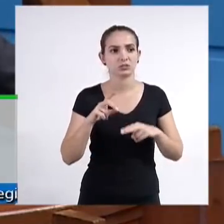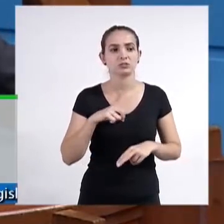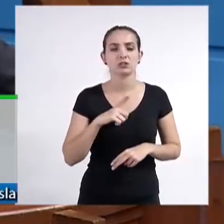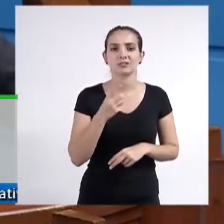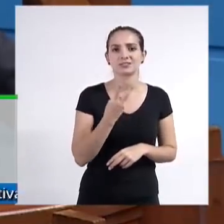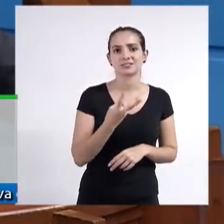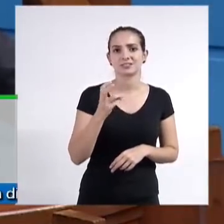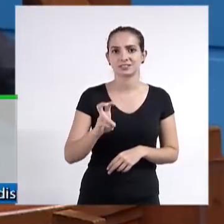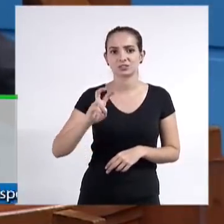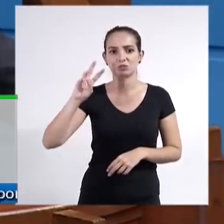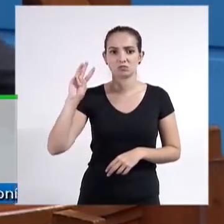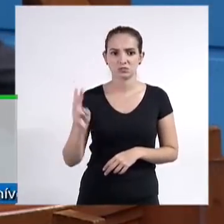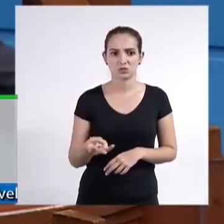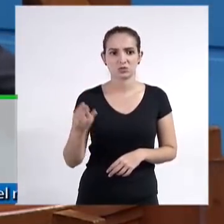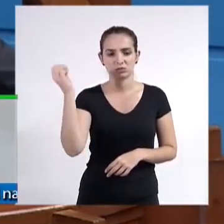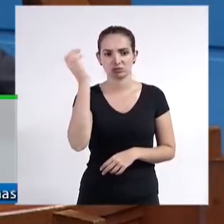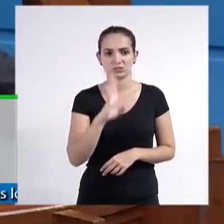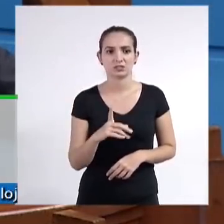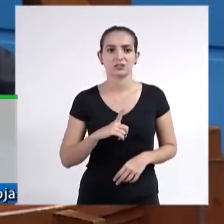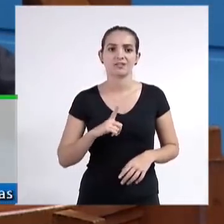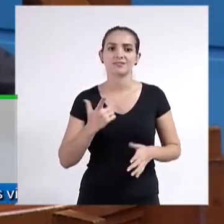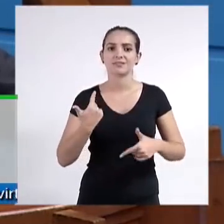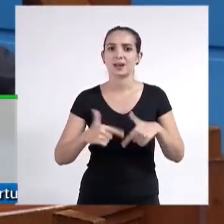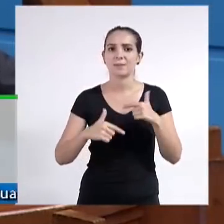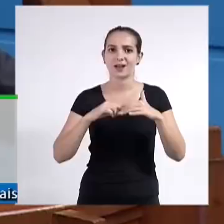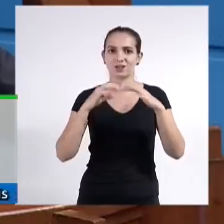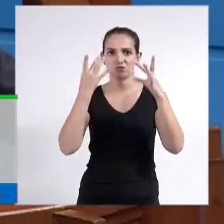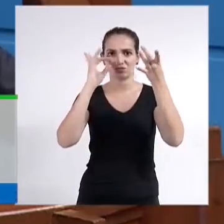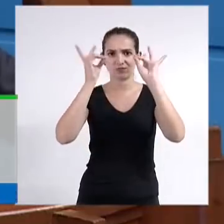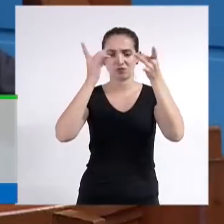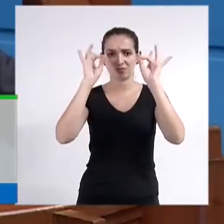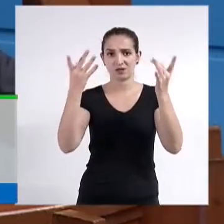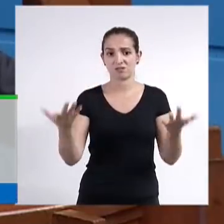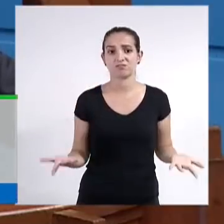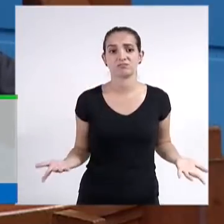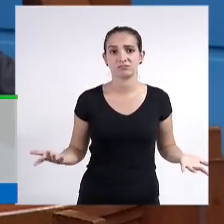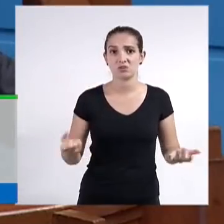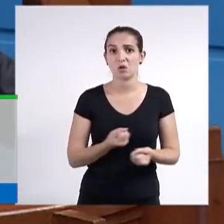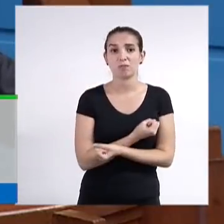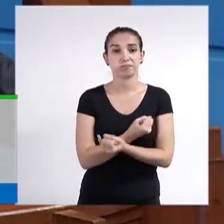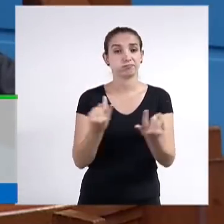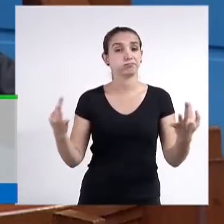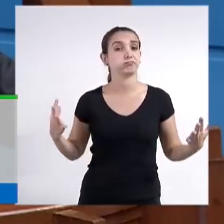brasileiros no trabalho informal e 13 milhões de desempregados. Essa conta não fecha.